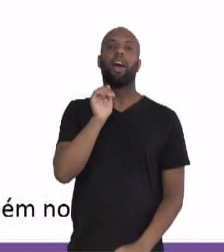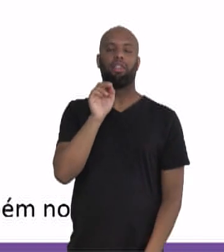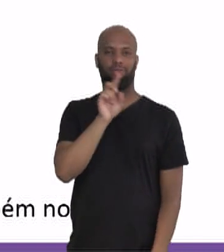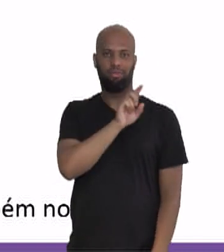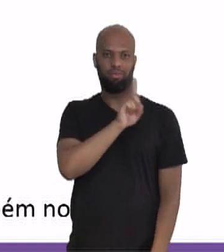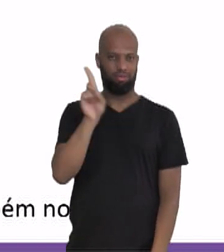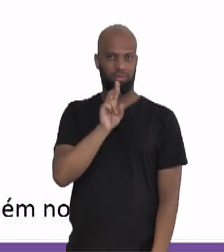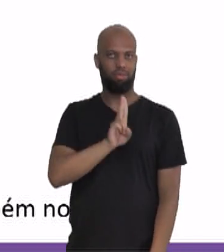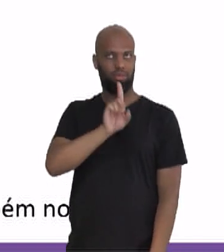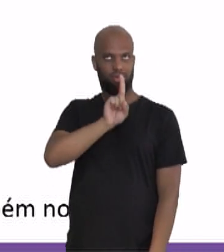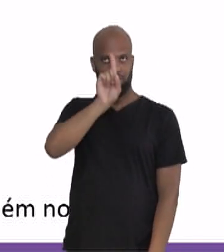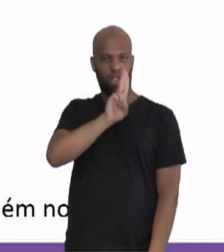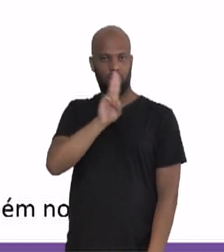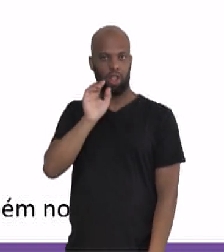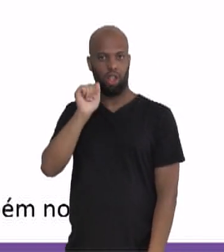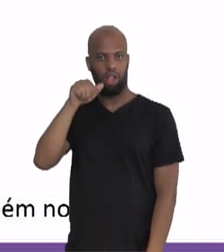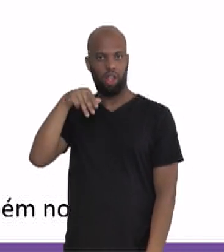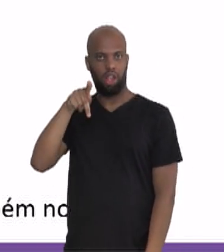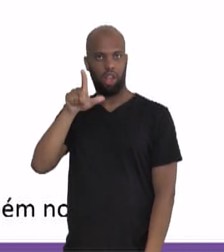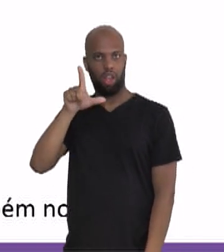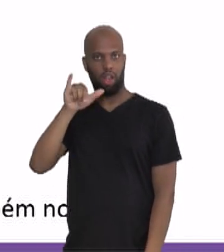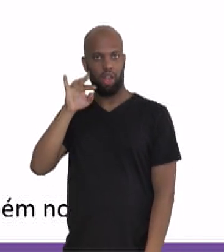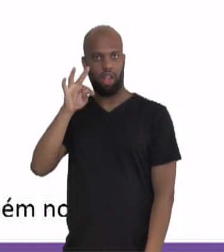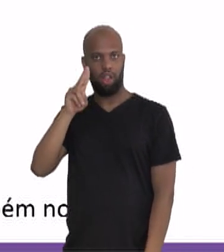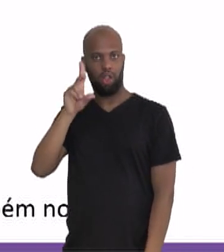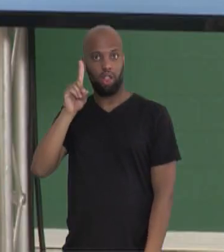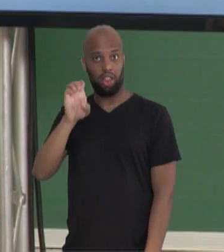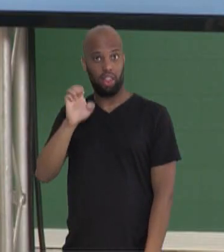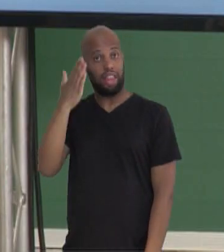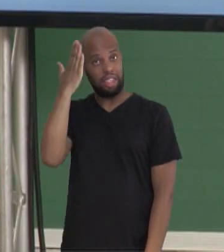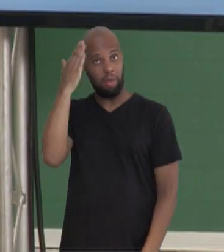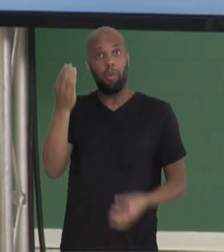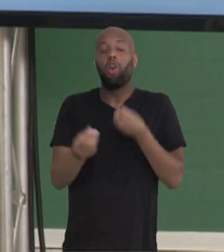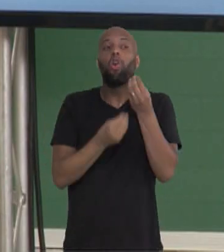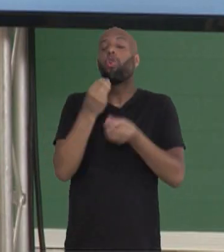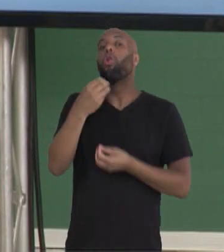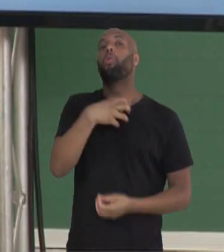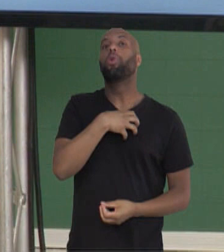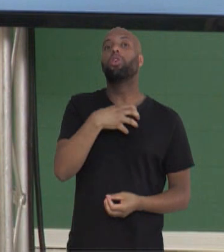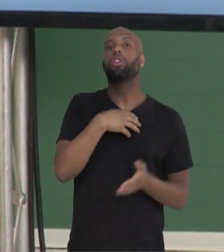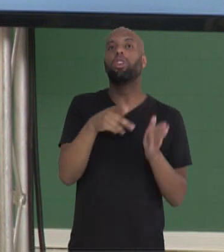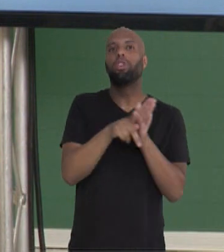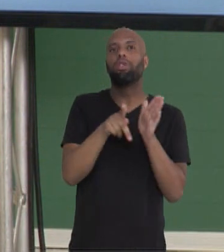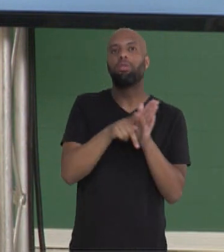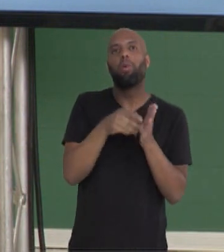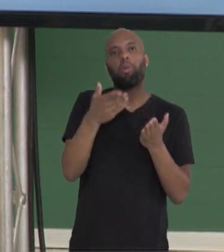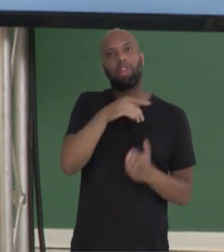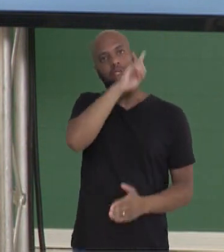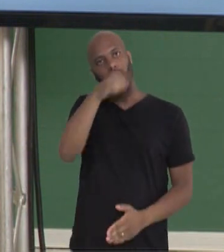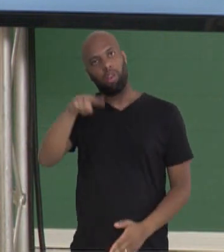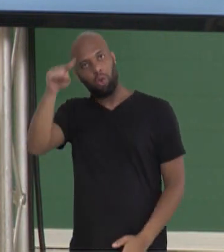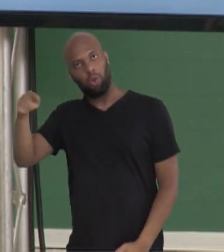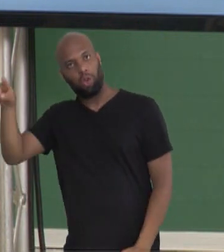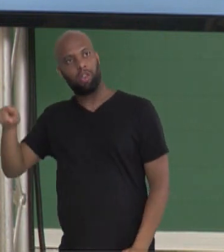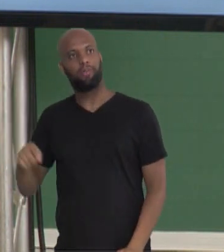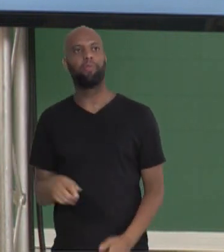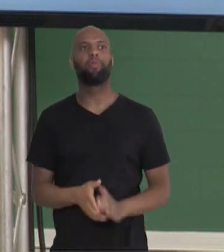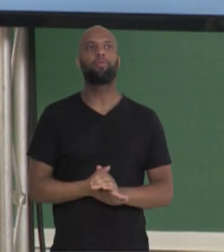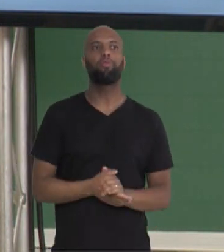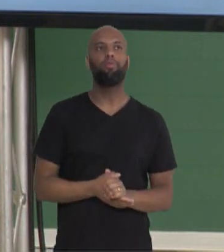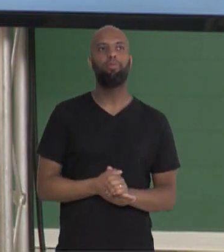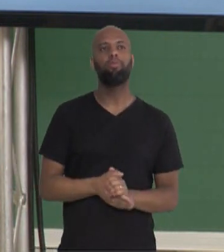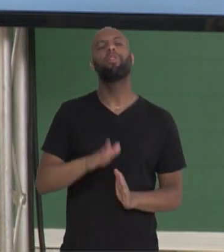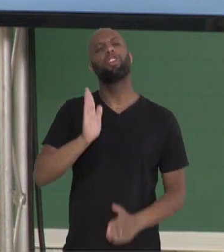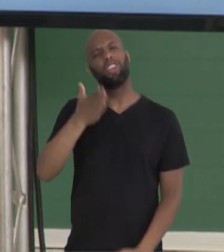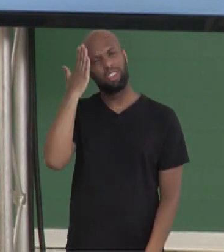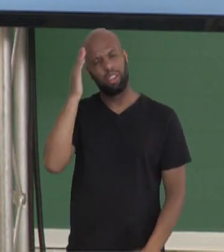A amplitude também para a gente definir certinho qual vai ser o comportamento dessa senoide. O seno a gente já sabe que é a função que a gente